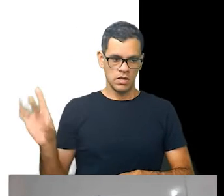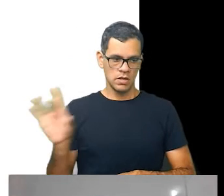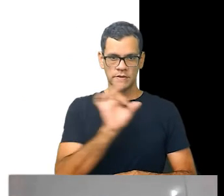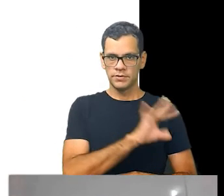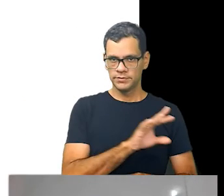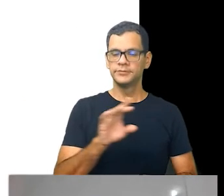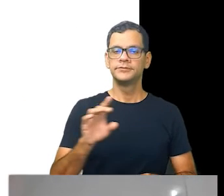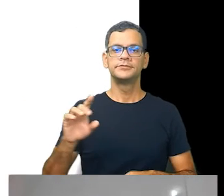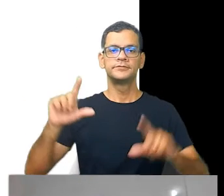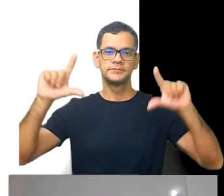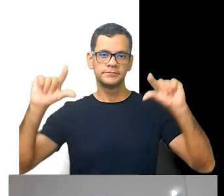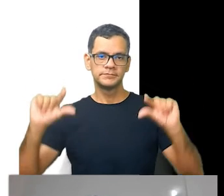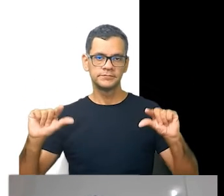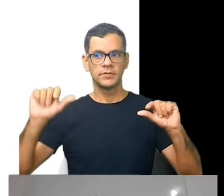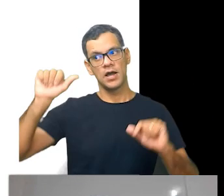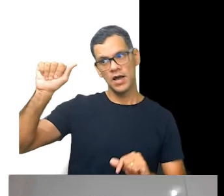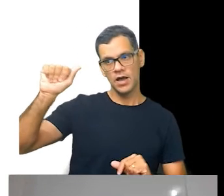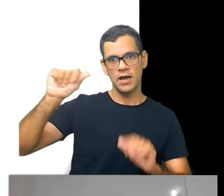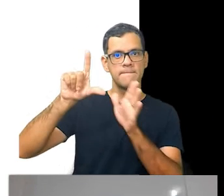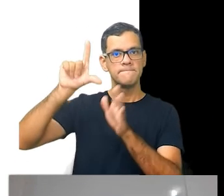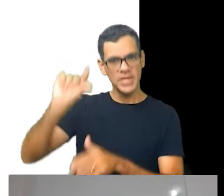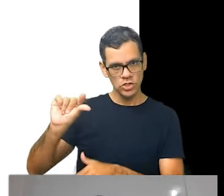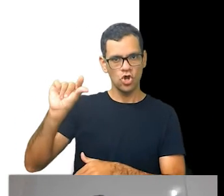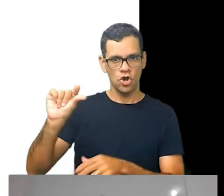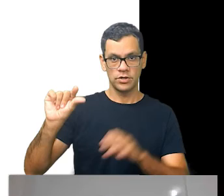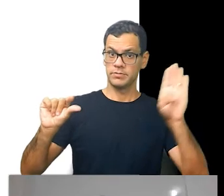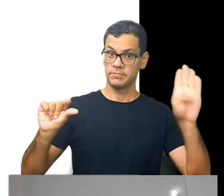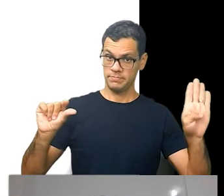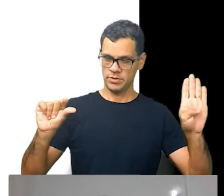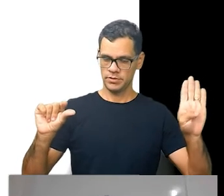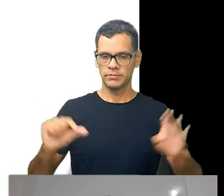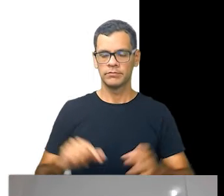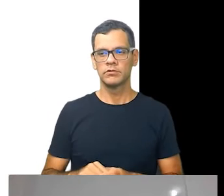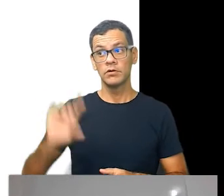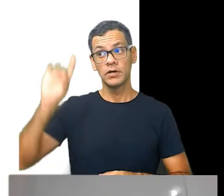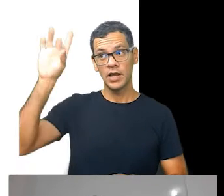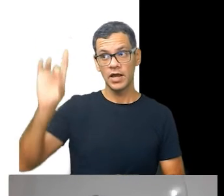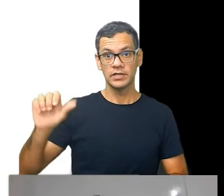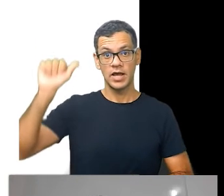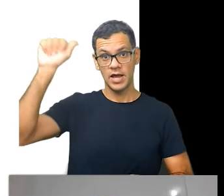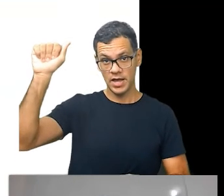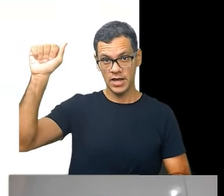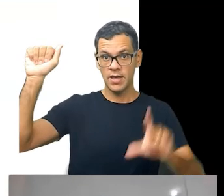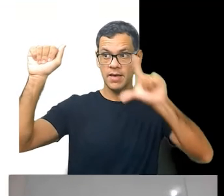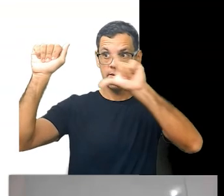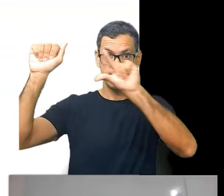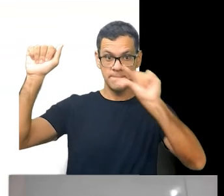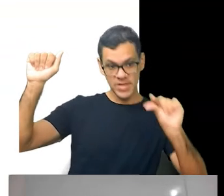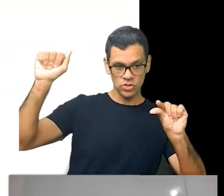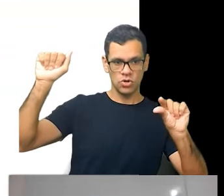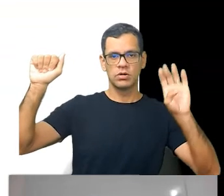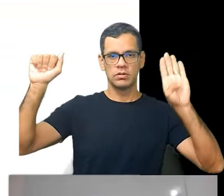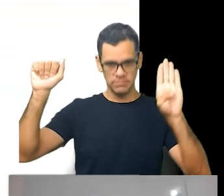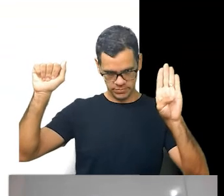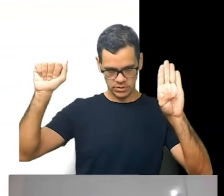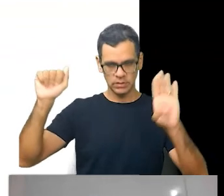e B da seguinte forma. Cada elemento de A é menor do que um elemento de B.